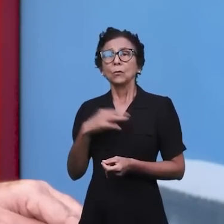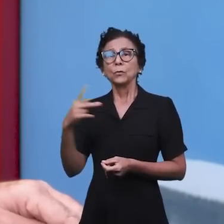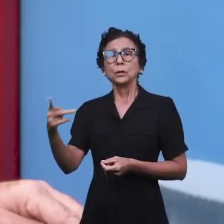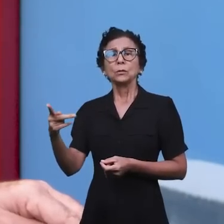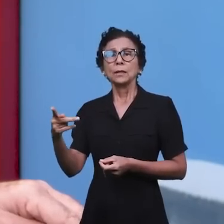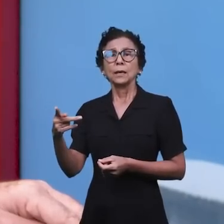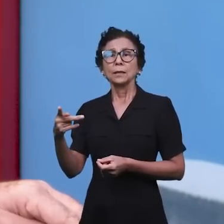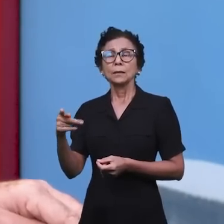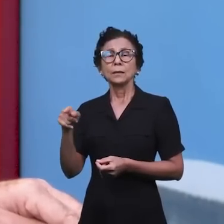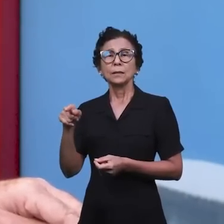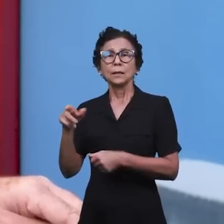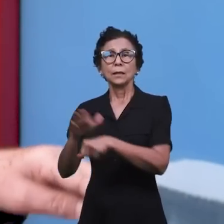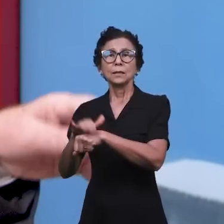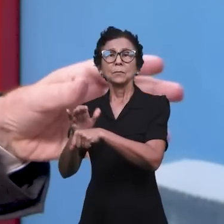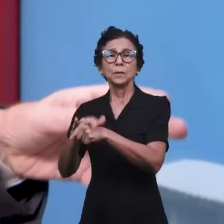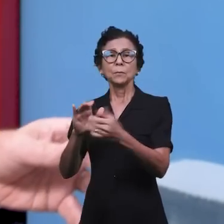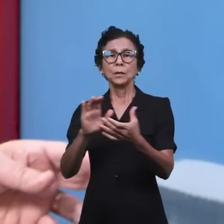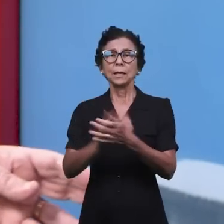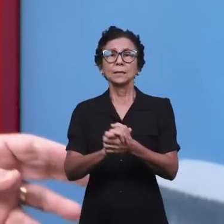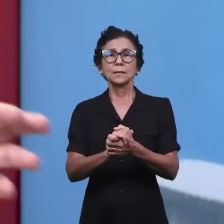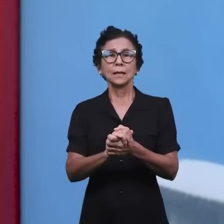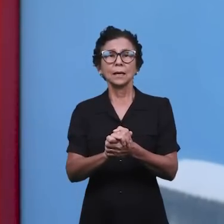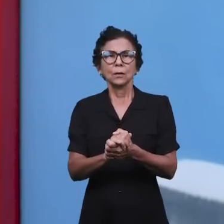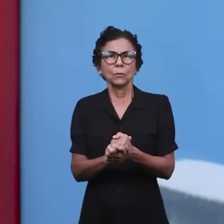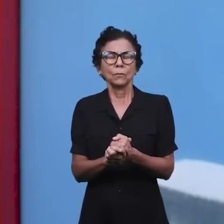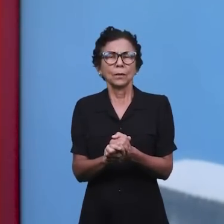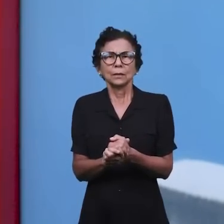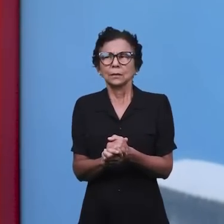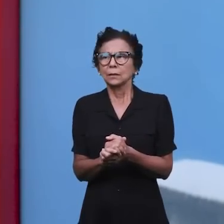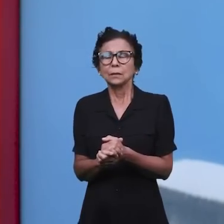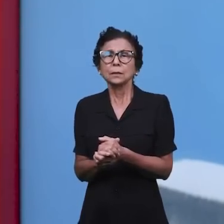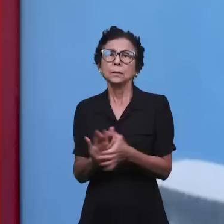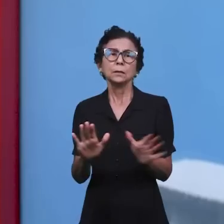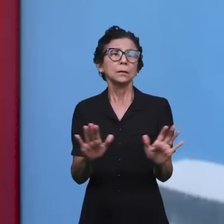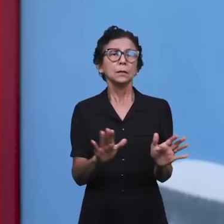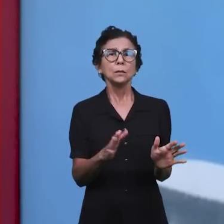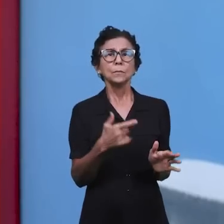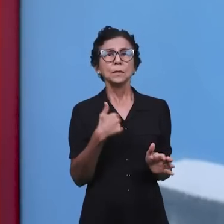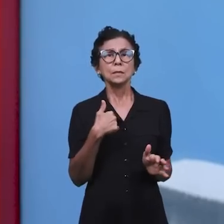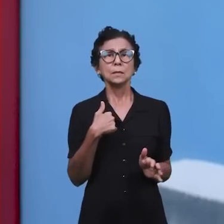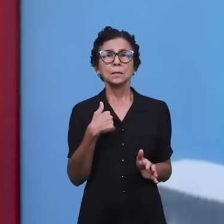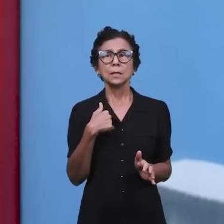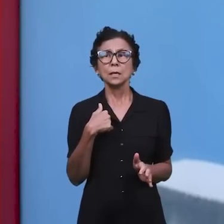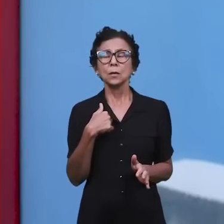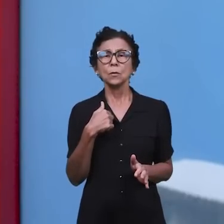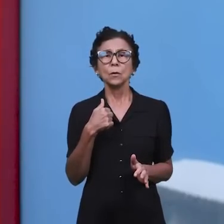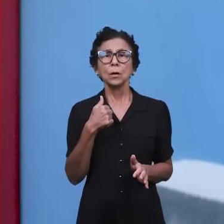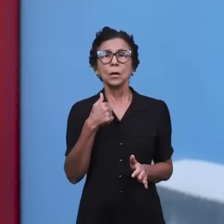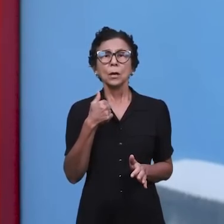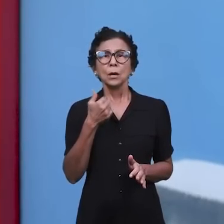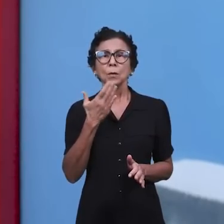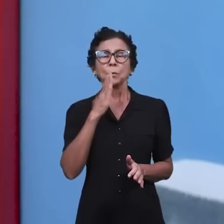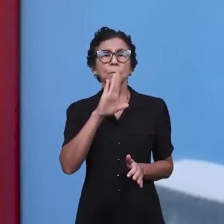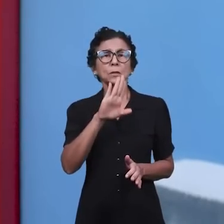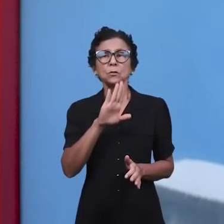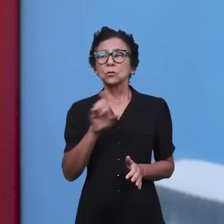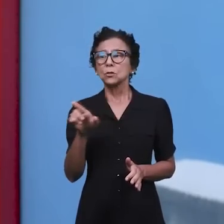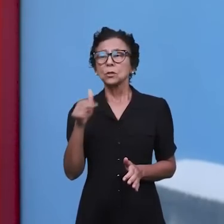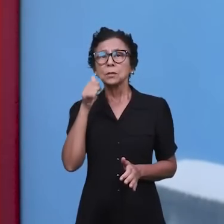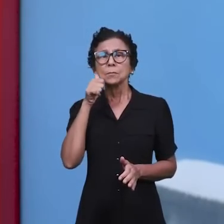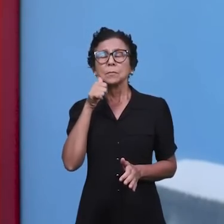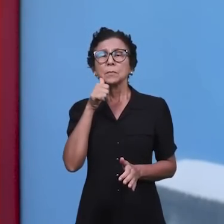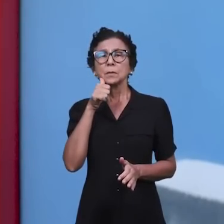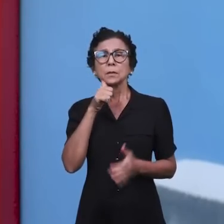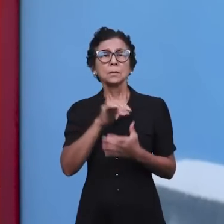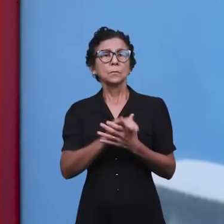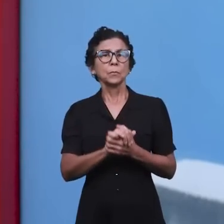eu prometi a minha esposa, é uma bênção, é porque falei, você não vai fazer. Aí teve uma situação que eu tive, o